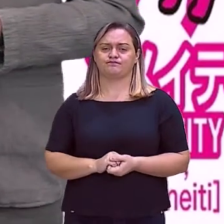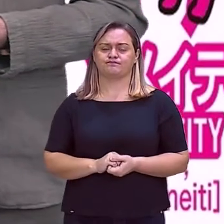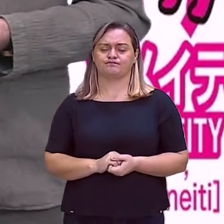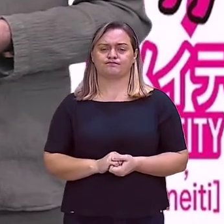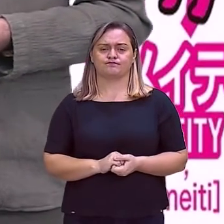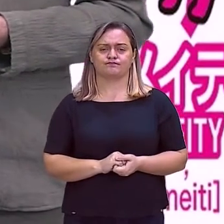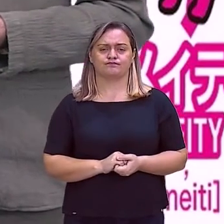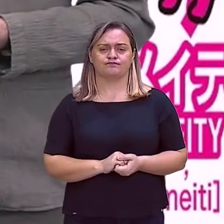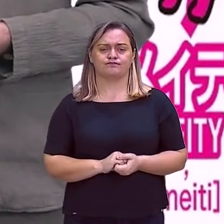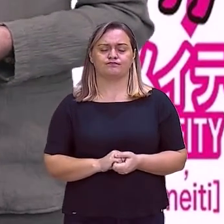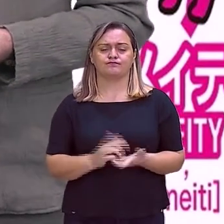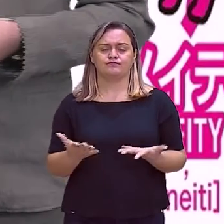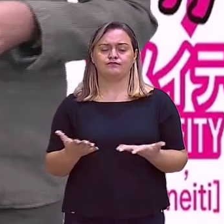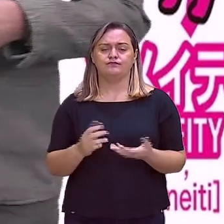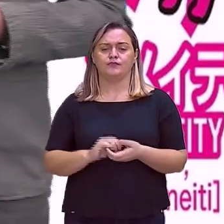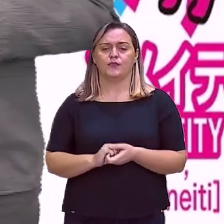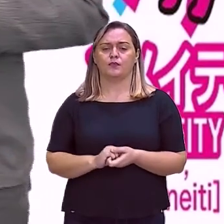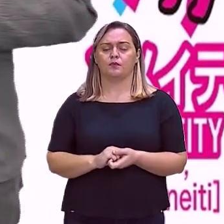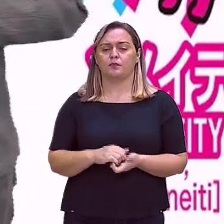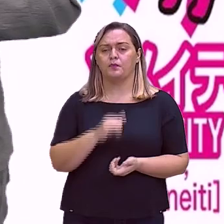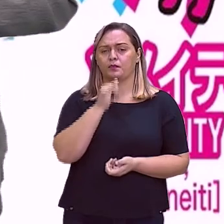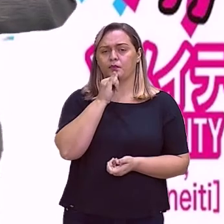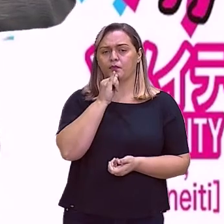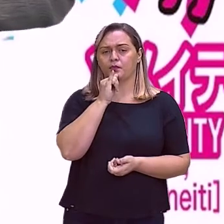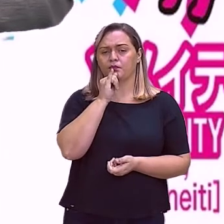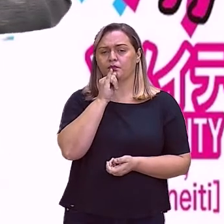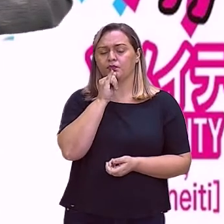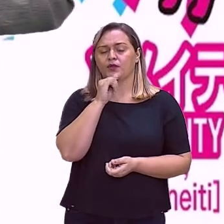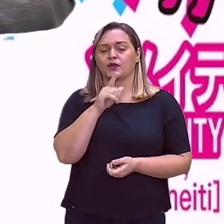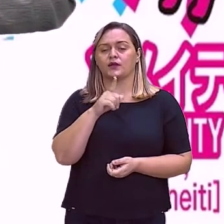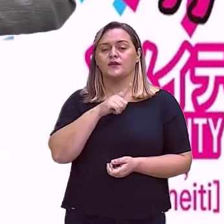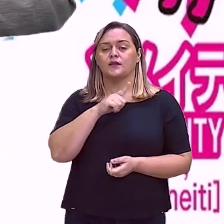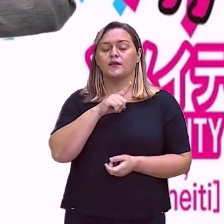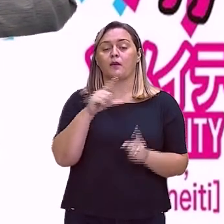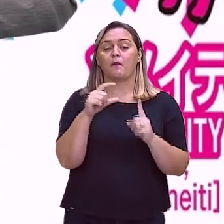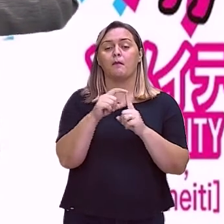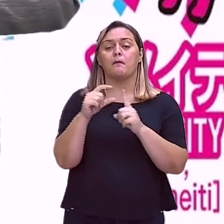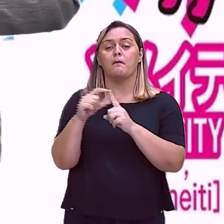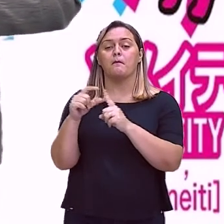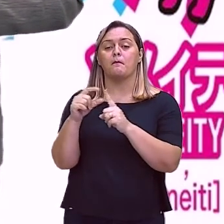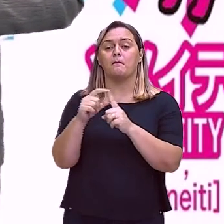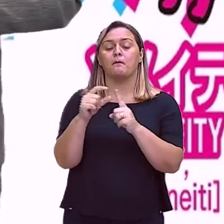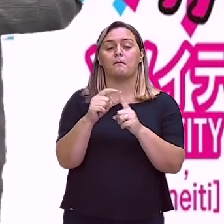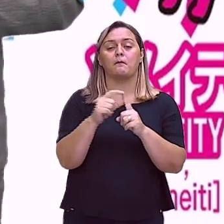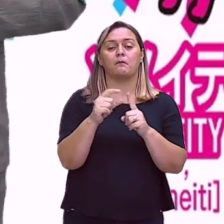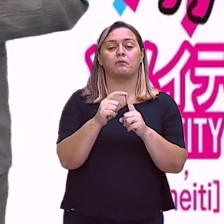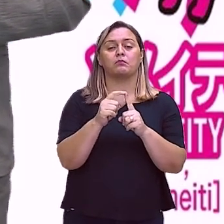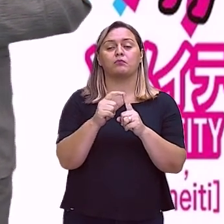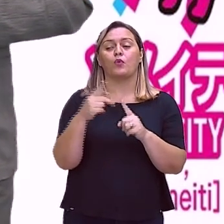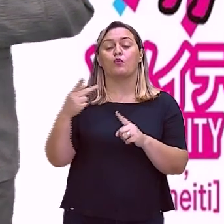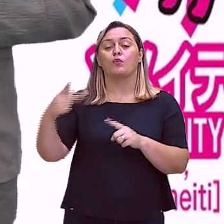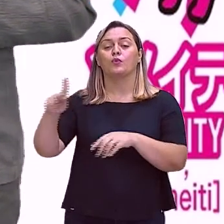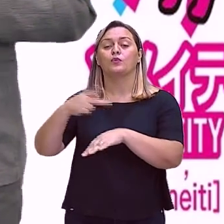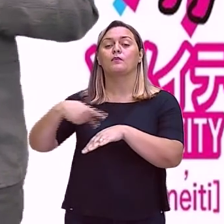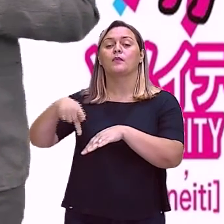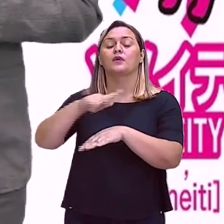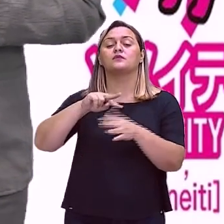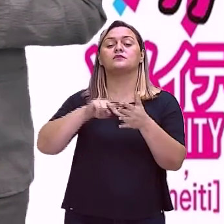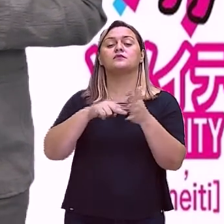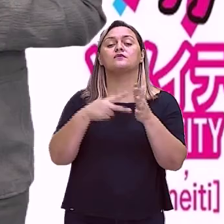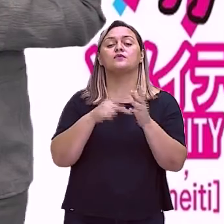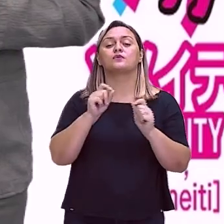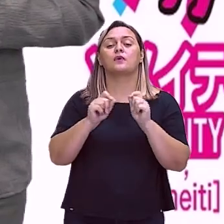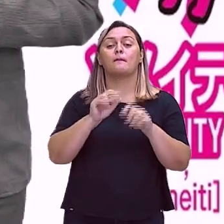Sitius Altius Fortius é a expressão latina que define o espírito olímpico e significa o